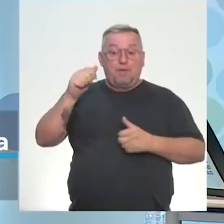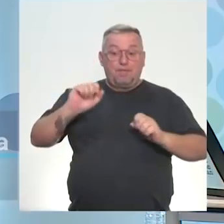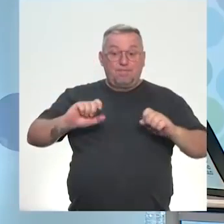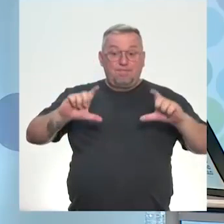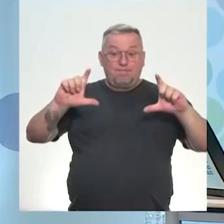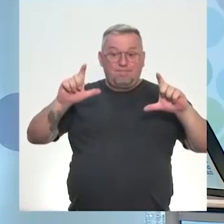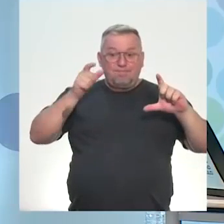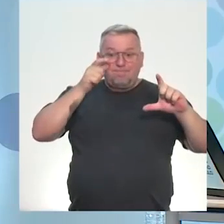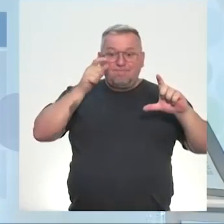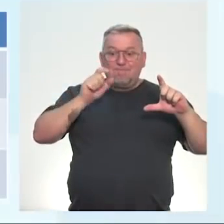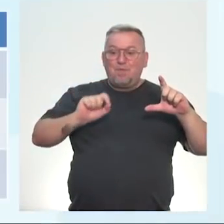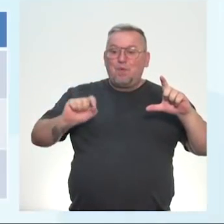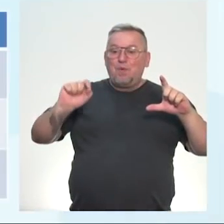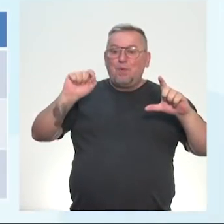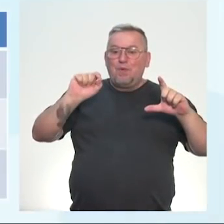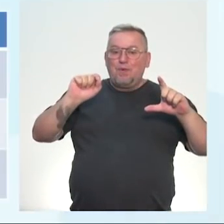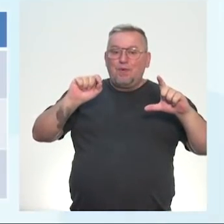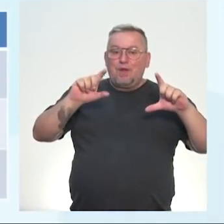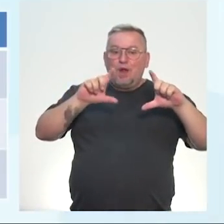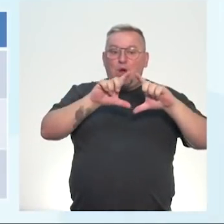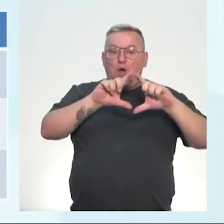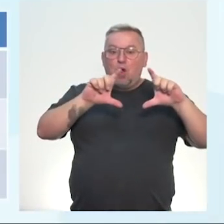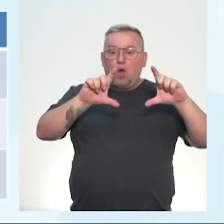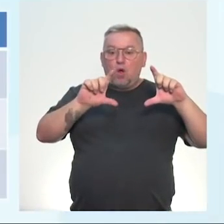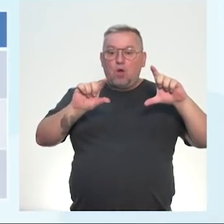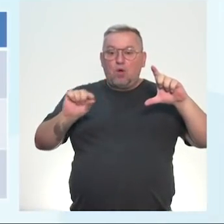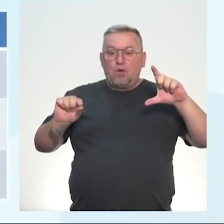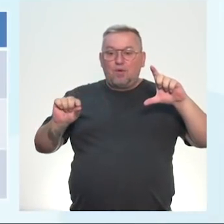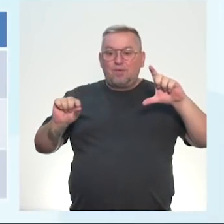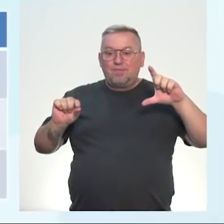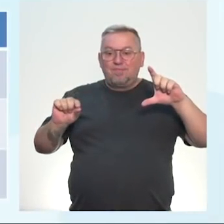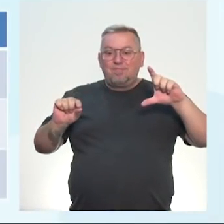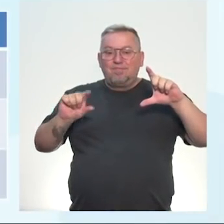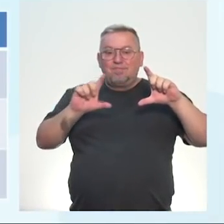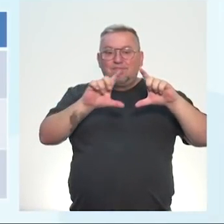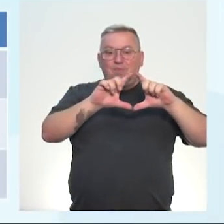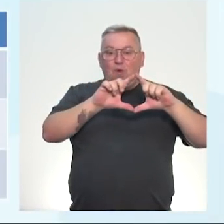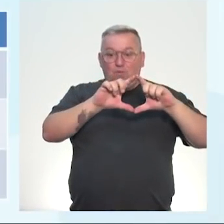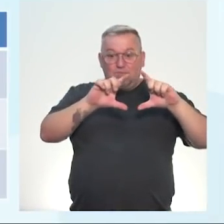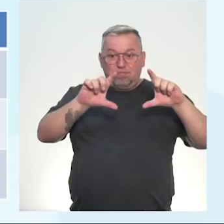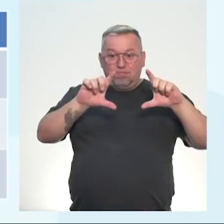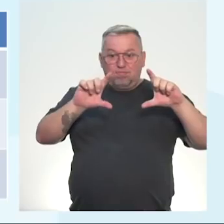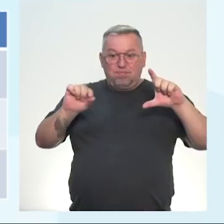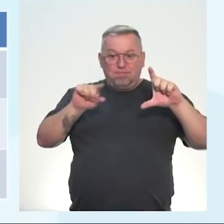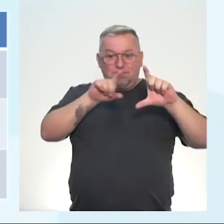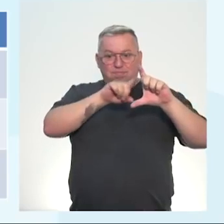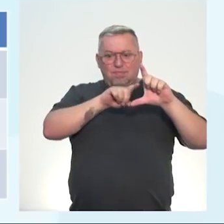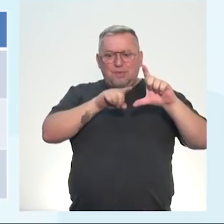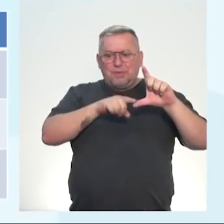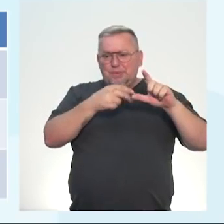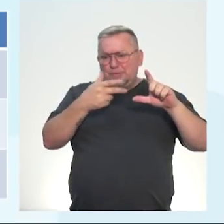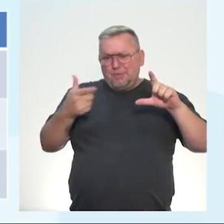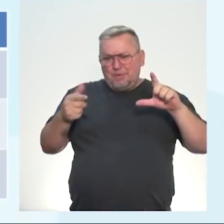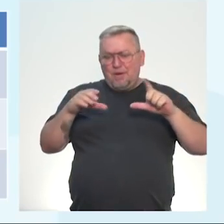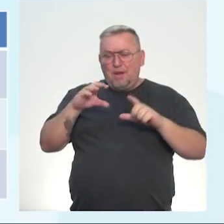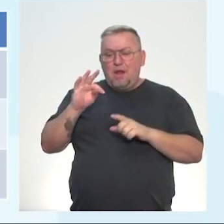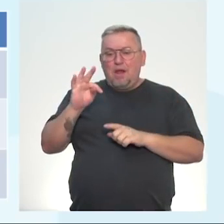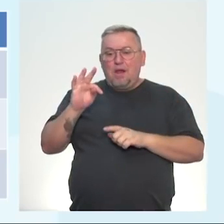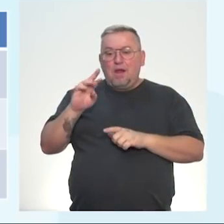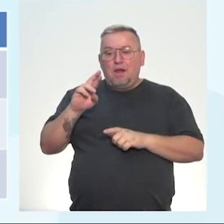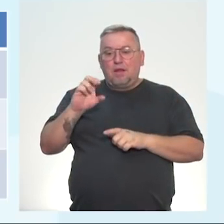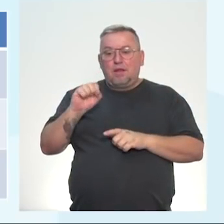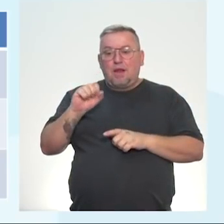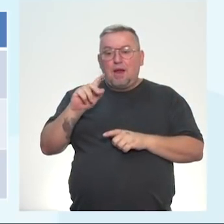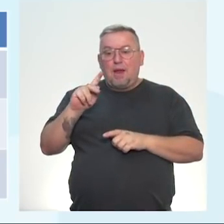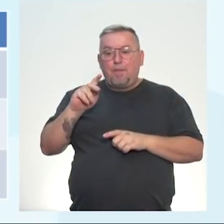vocês observarem, ela é um trapézio. Ela é um trapézio porque tem 2 lados paralelos, tal. É uma classificação do